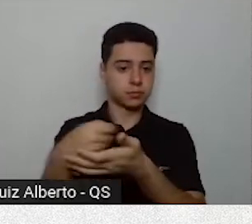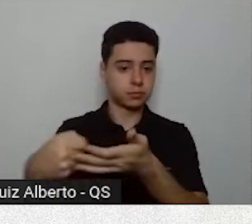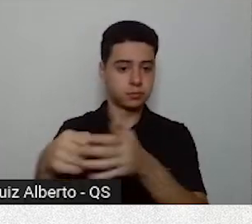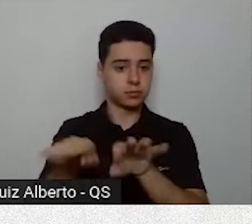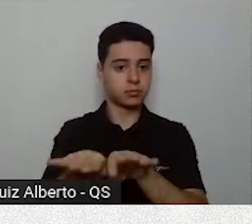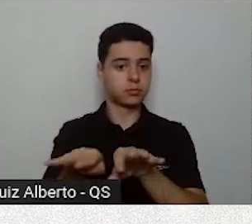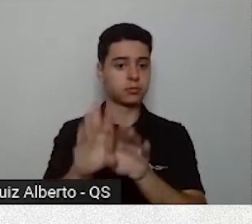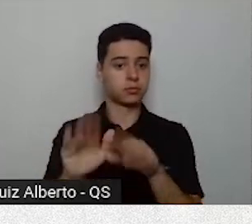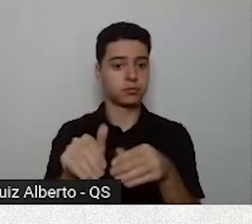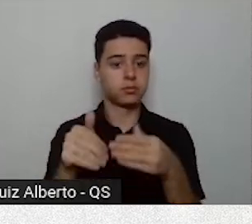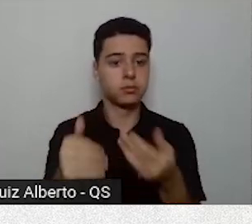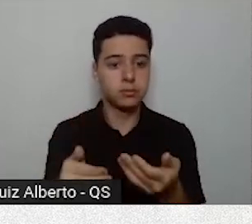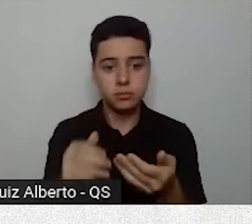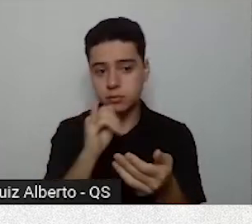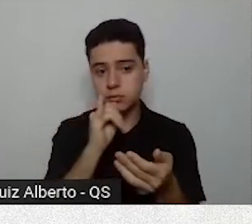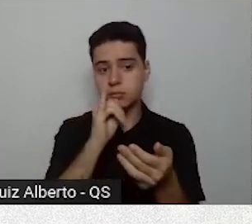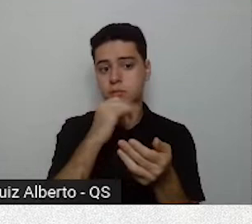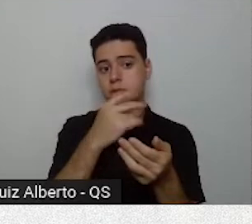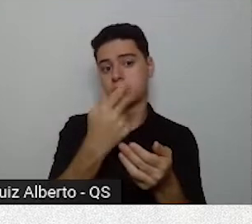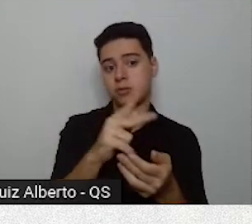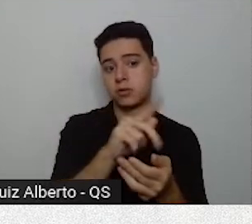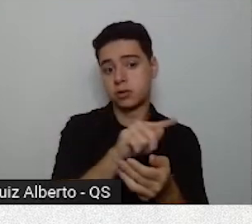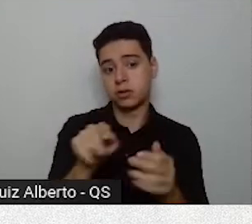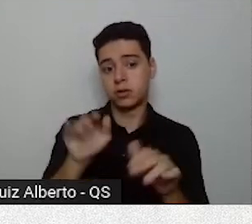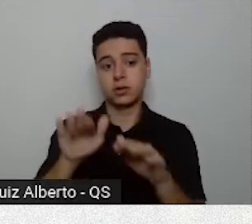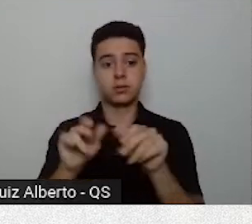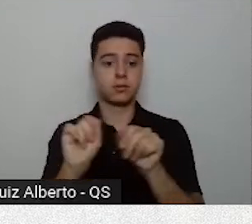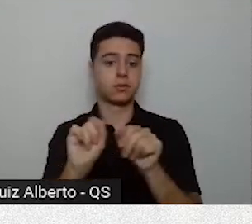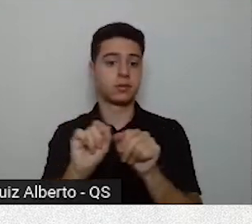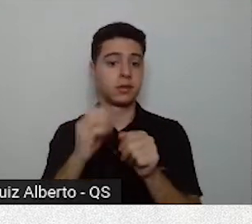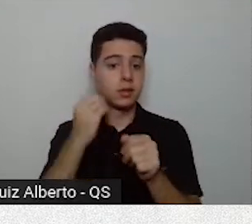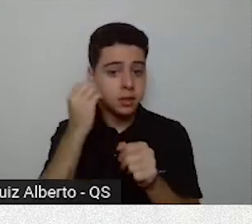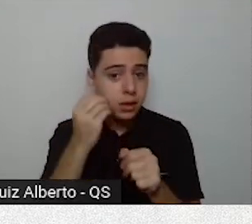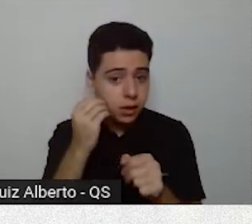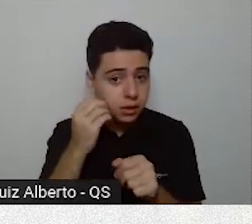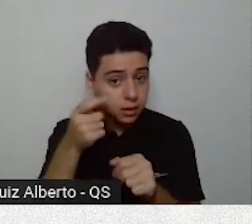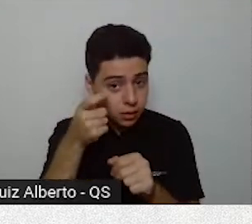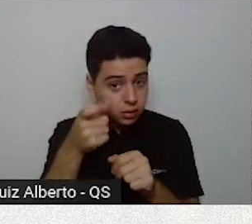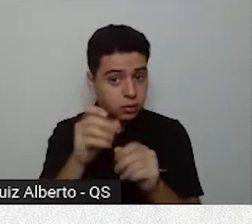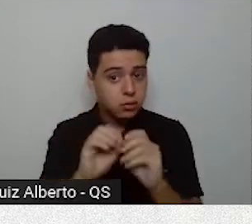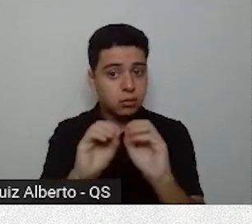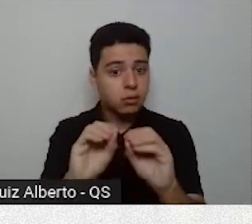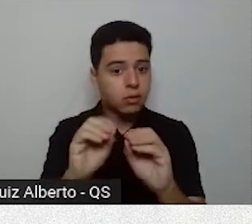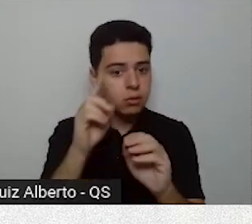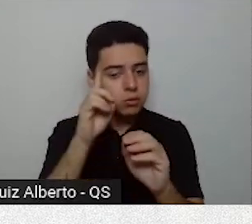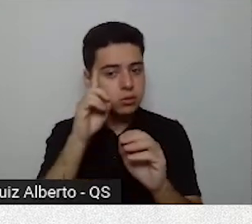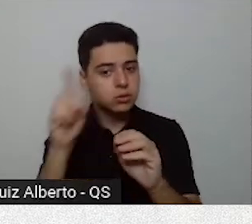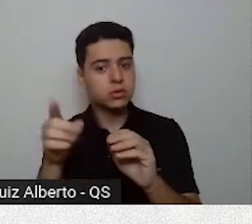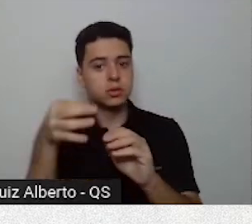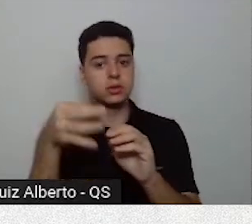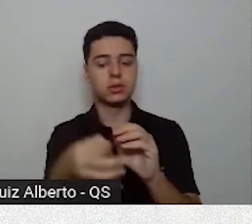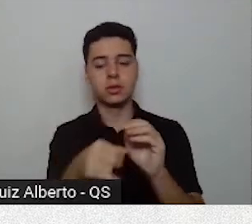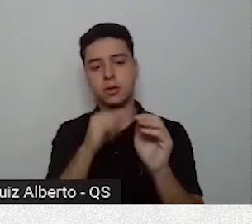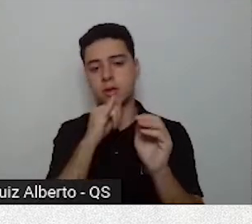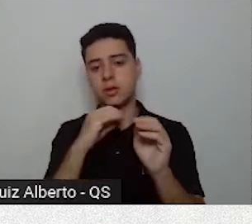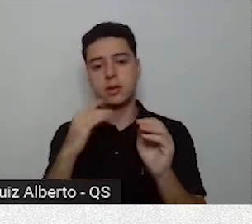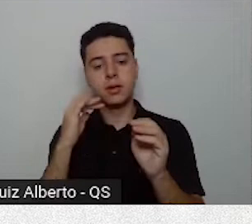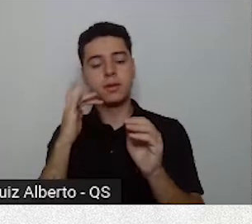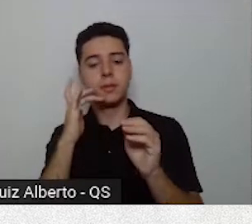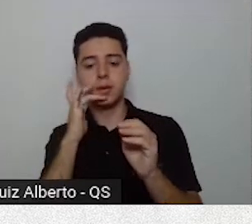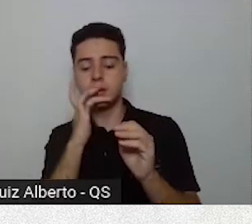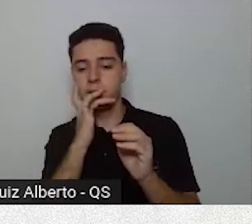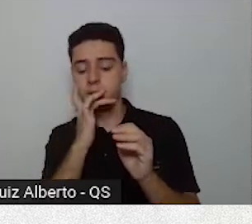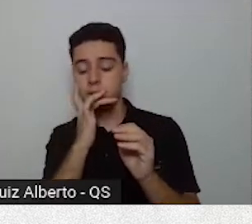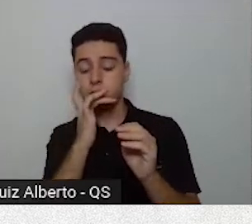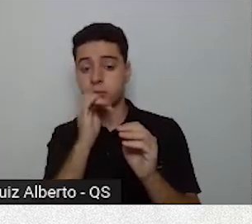os processos. Aí, quando vocês fizerem o teste de vocês, é interessante colocar a data, tentar ter anotado também mais ou